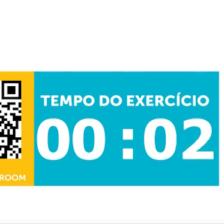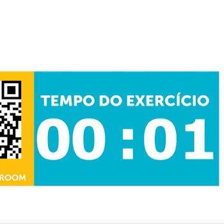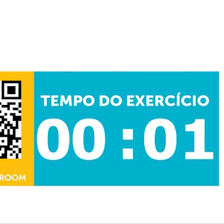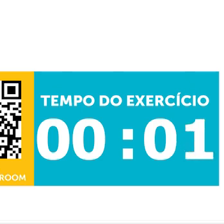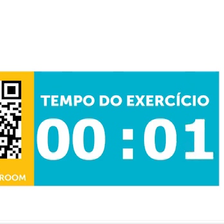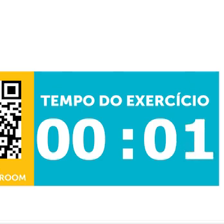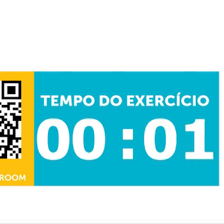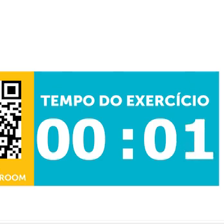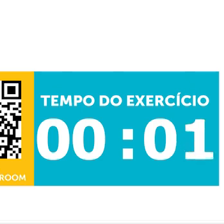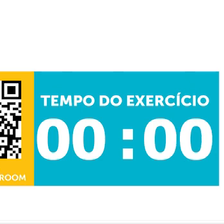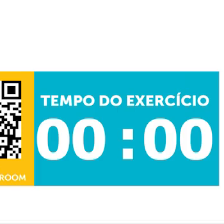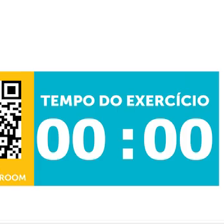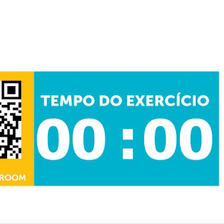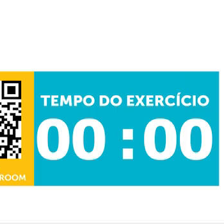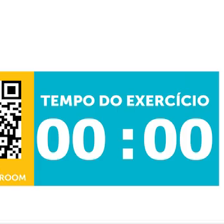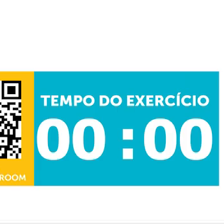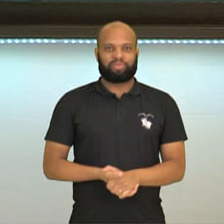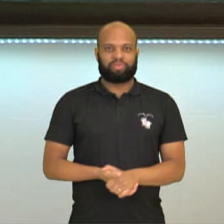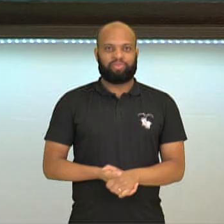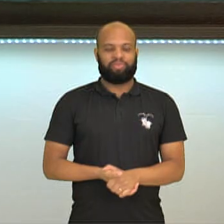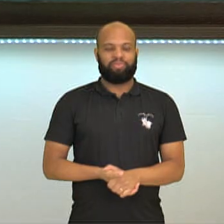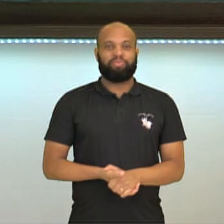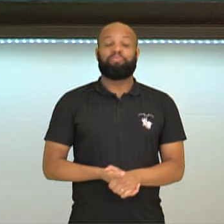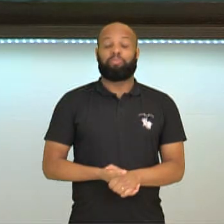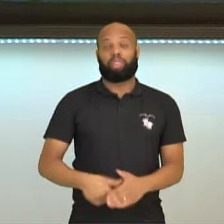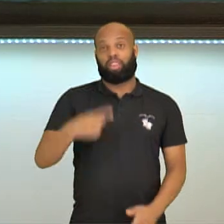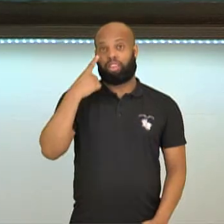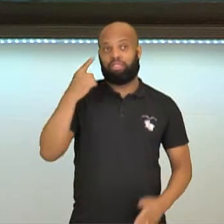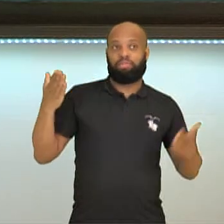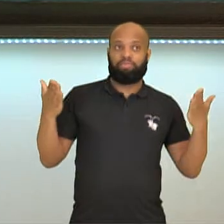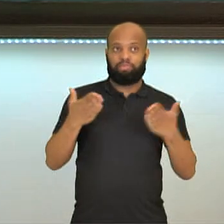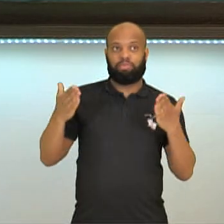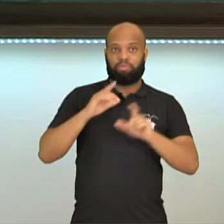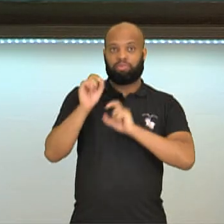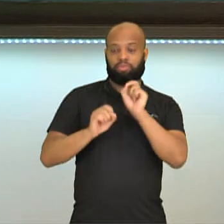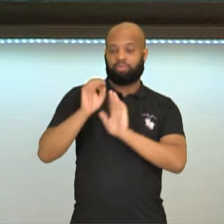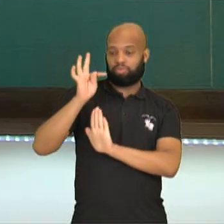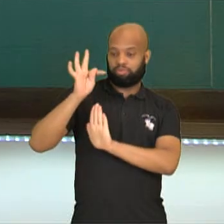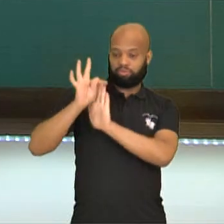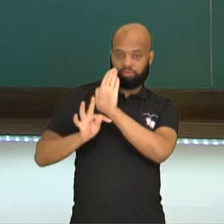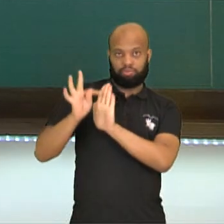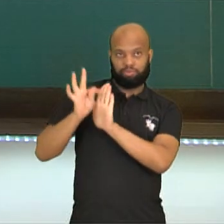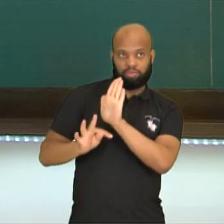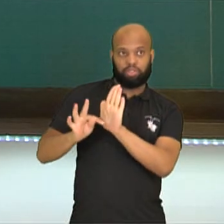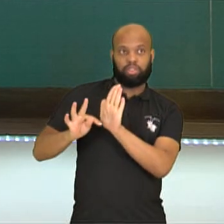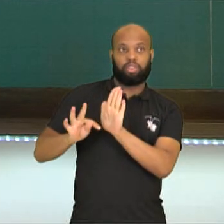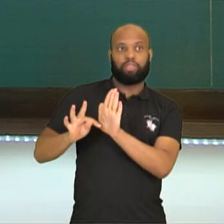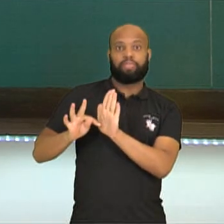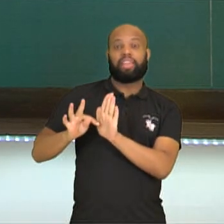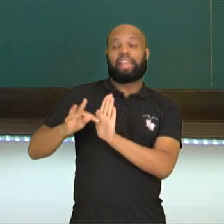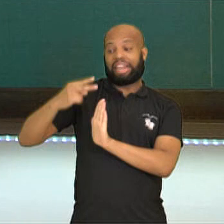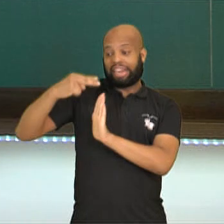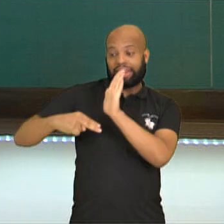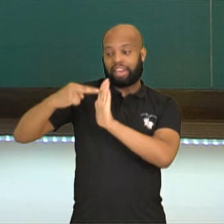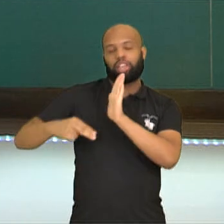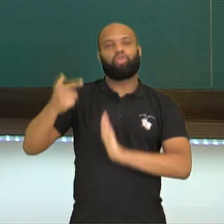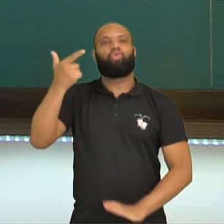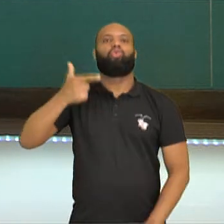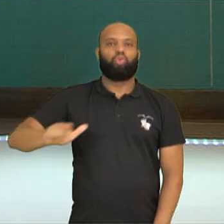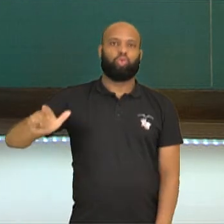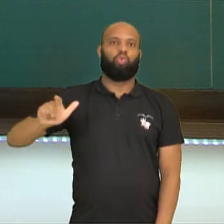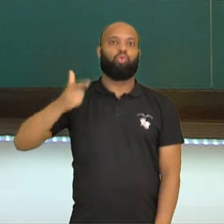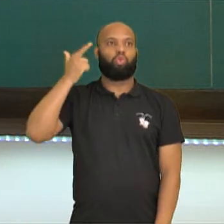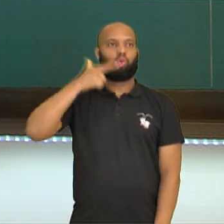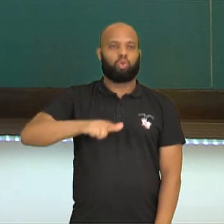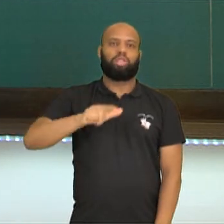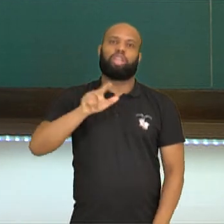Observe, minha gente, notem que o texto deve sempre ser relido para que a gente possa